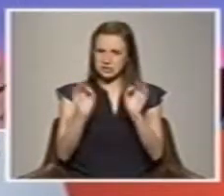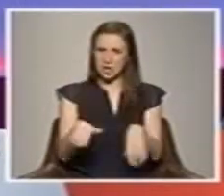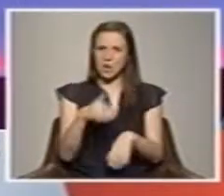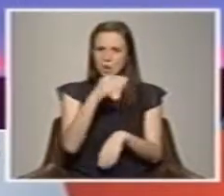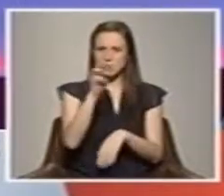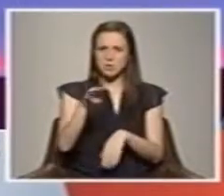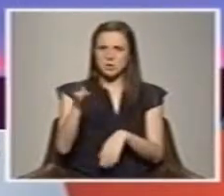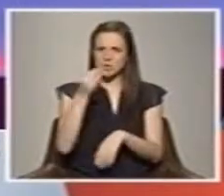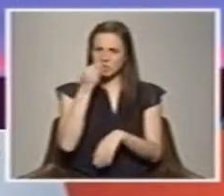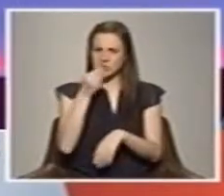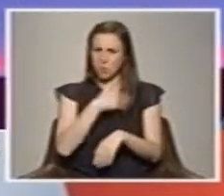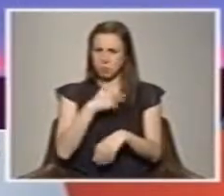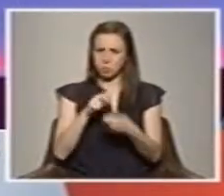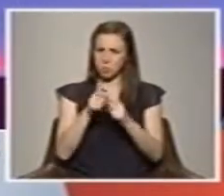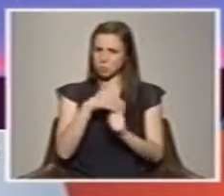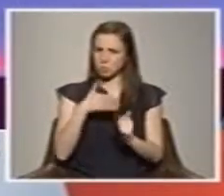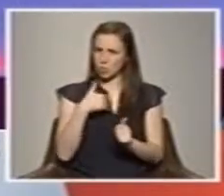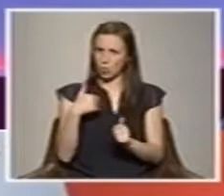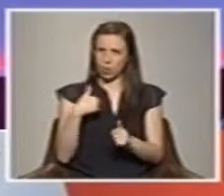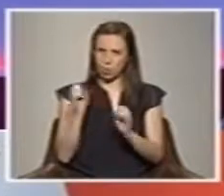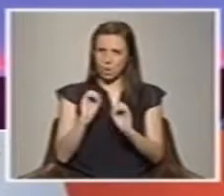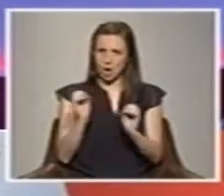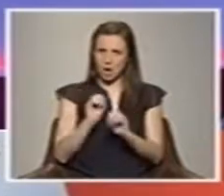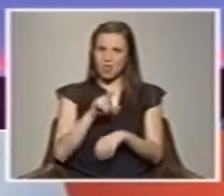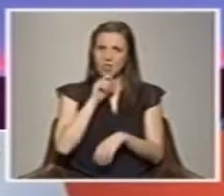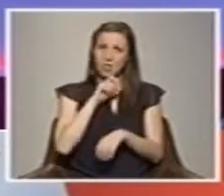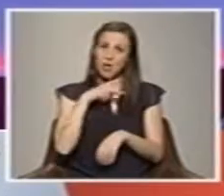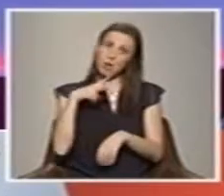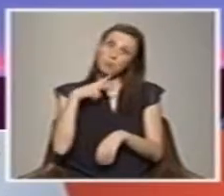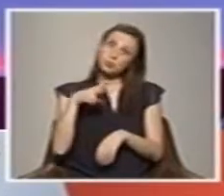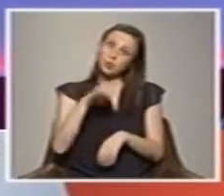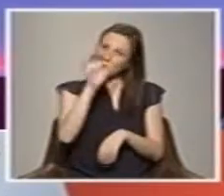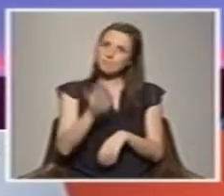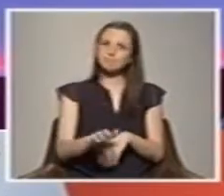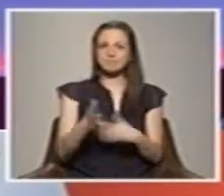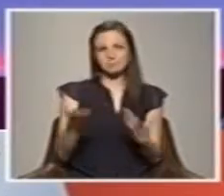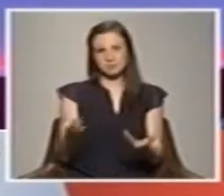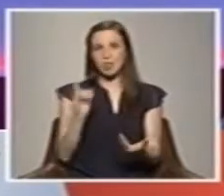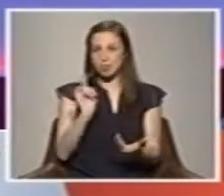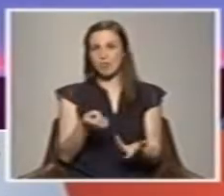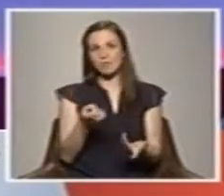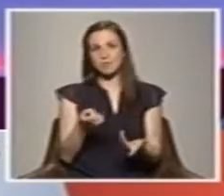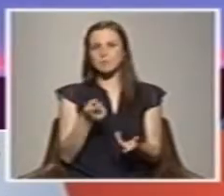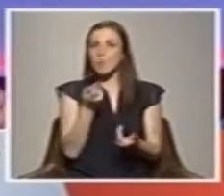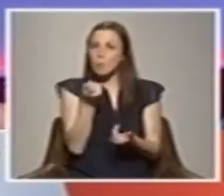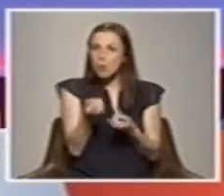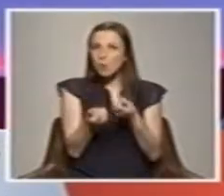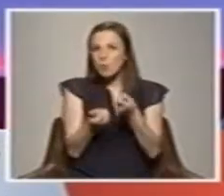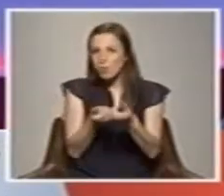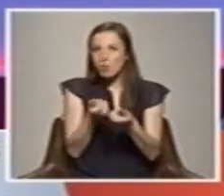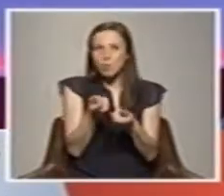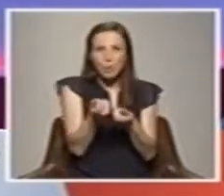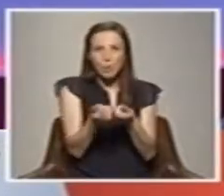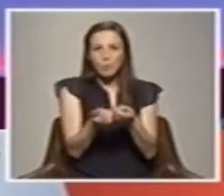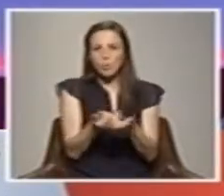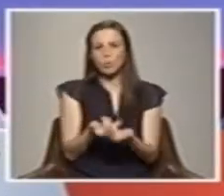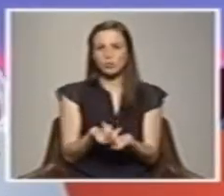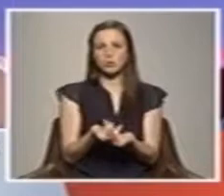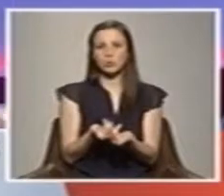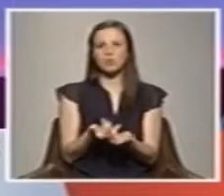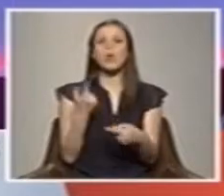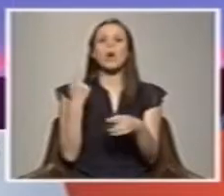problemas de saúde, mas claro que isto é para ser replicado ao país. Agora, isto tem que ser devagarinho porque justamente temos